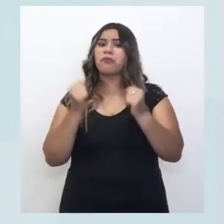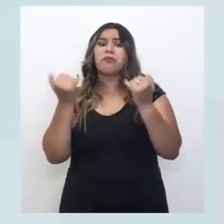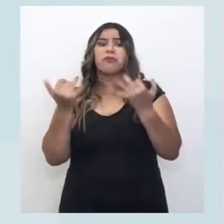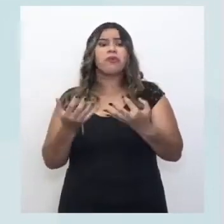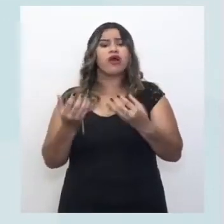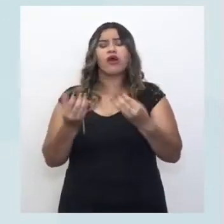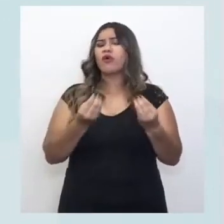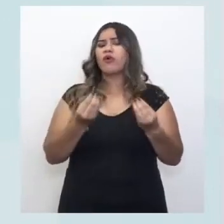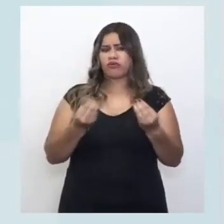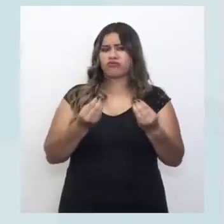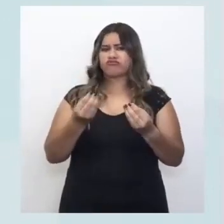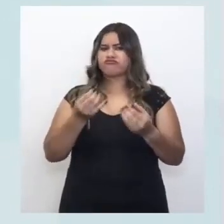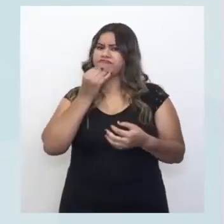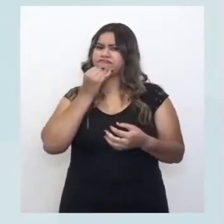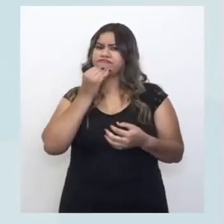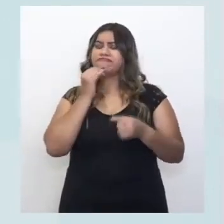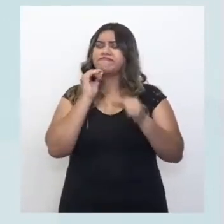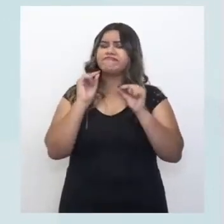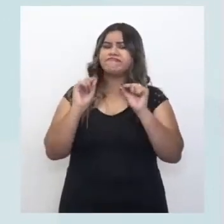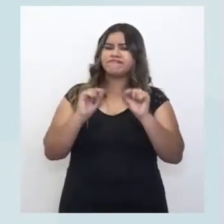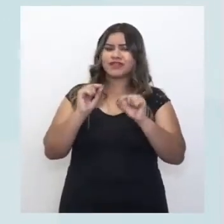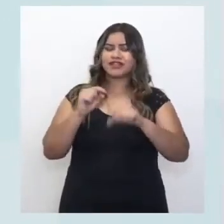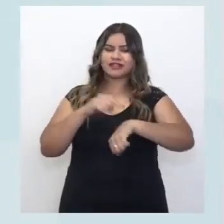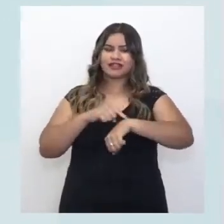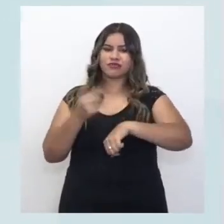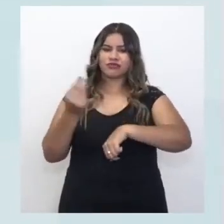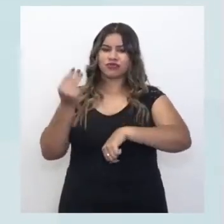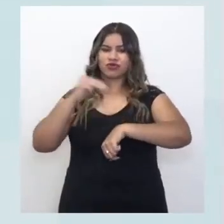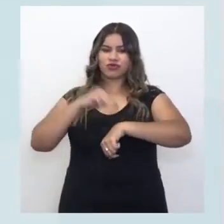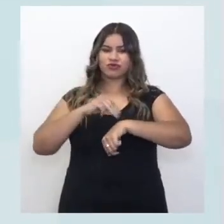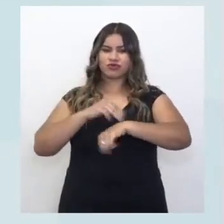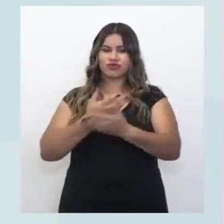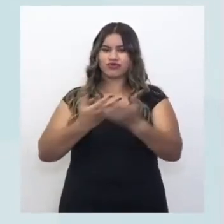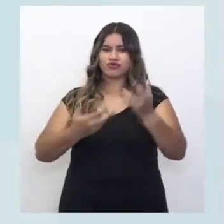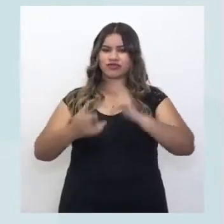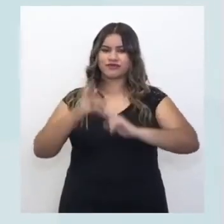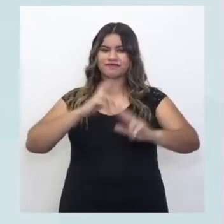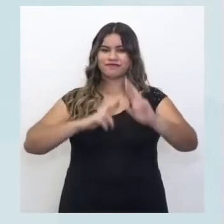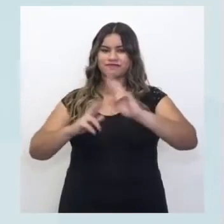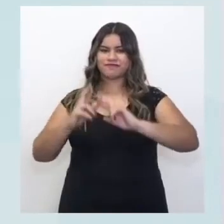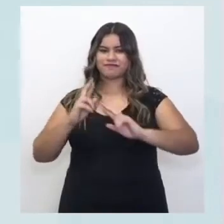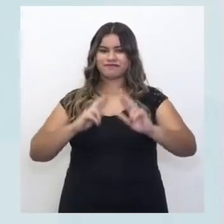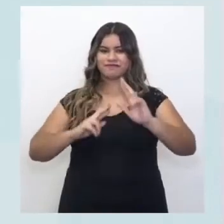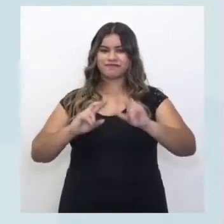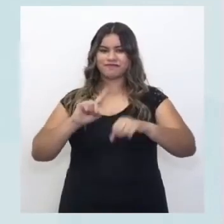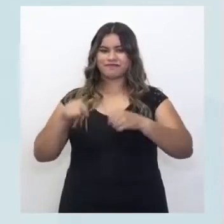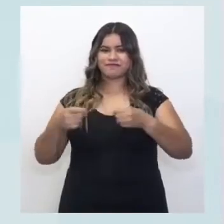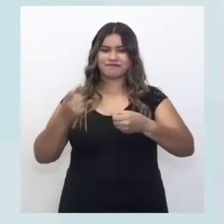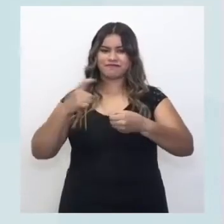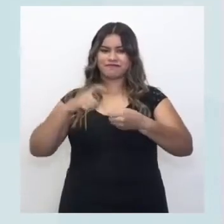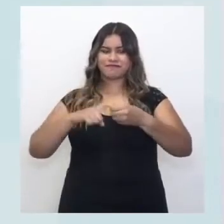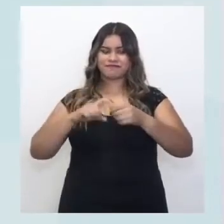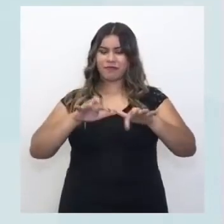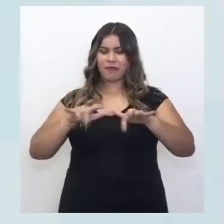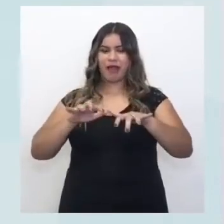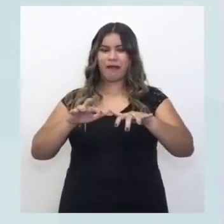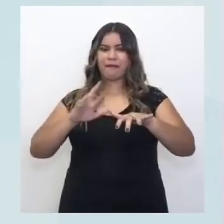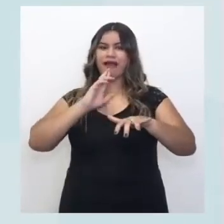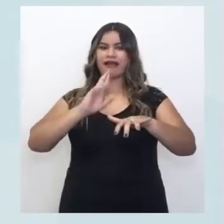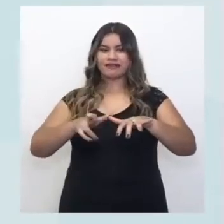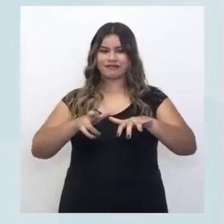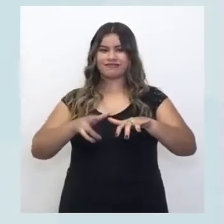de indicador social. 2 minutos para vocês realizarem essa atividade. Dedinho no